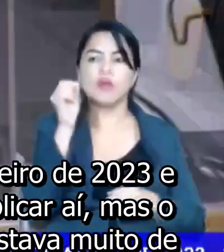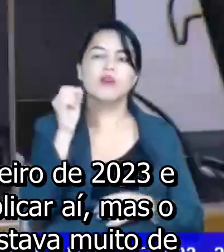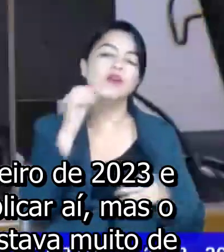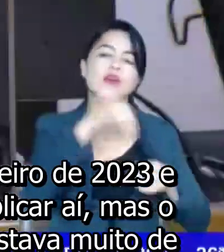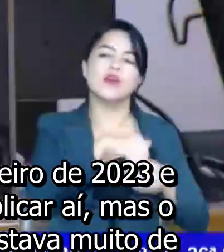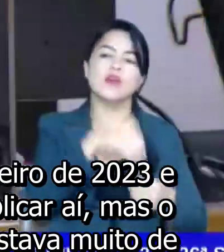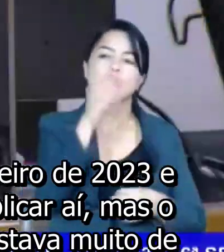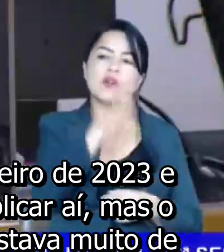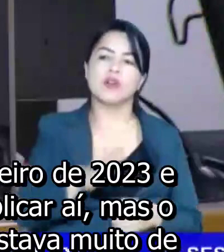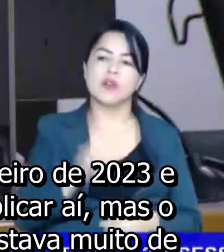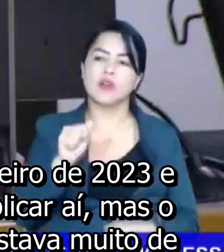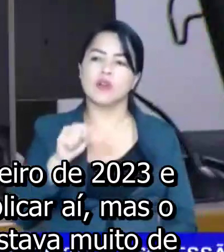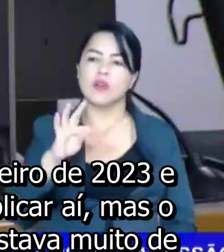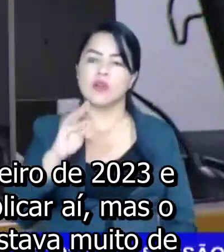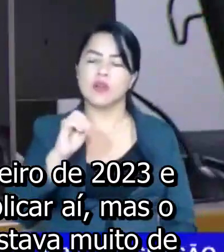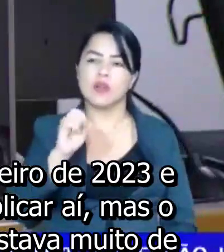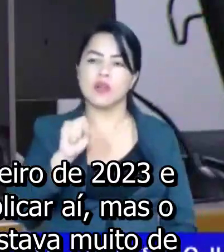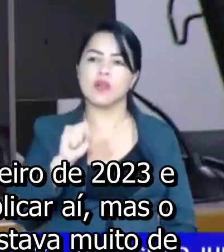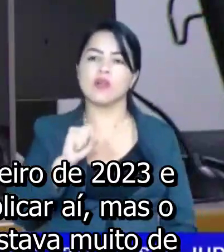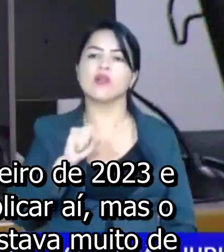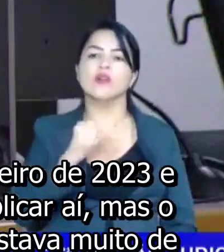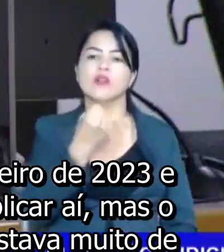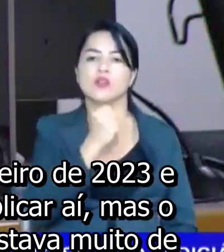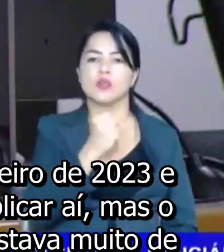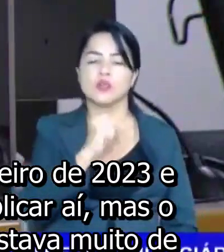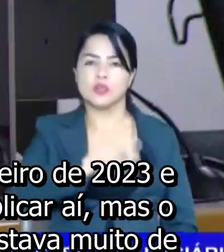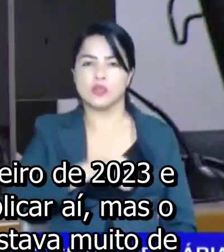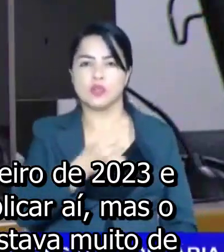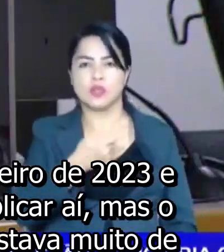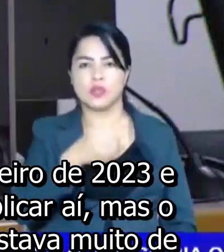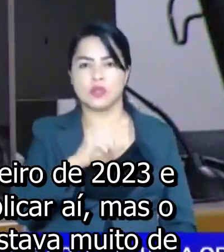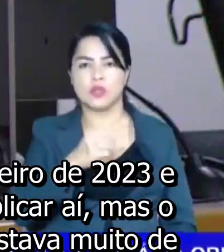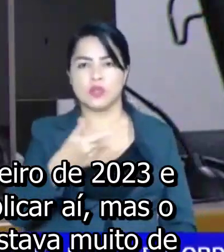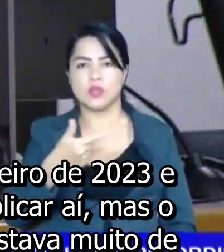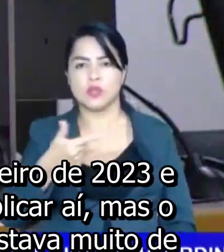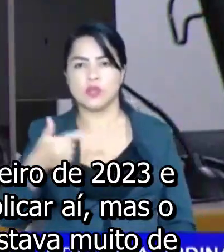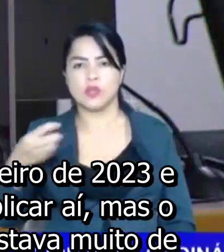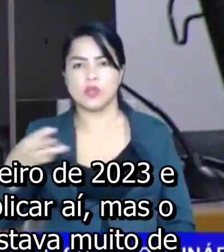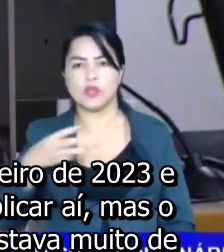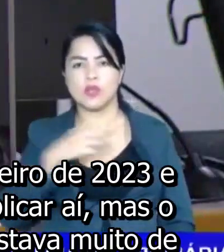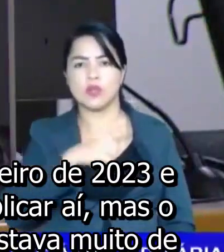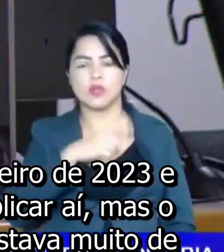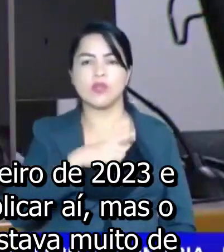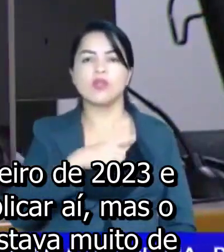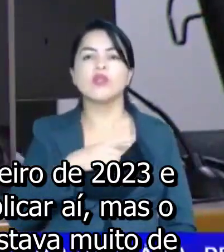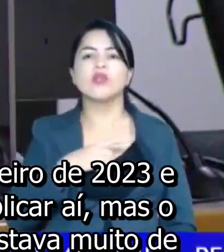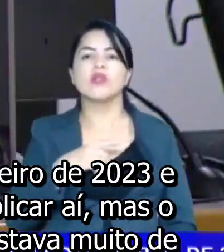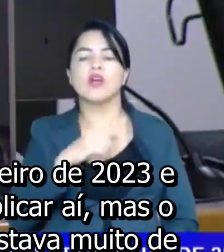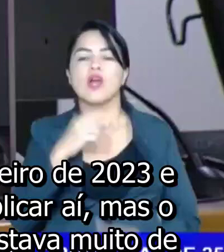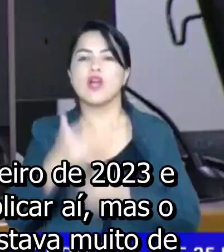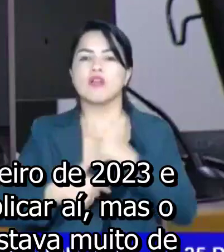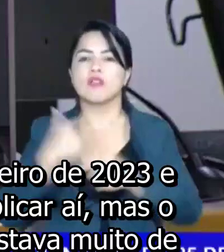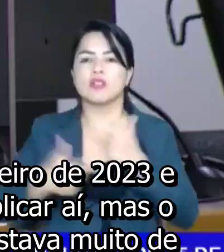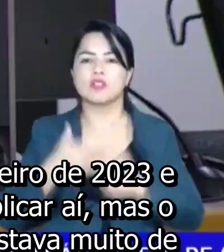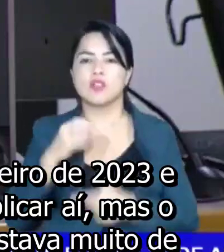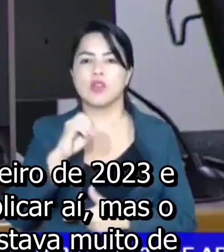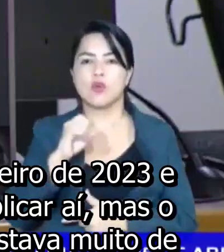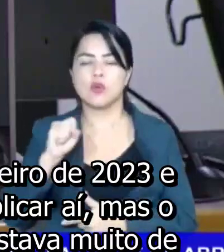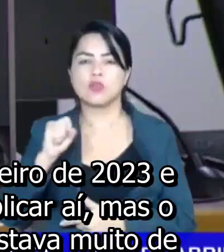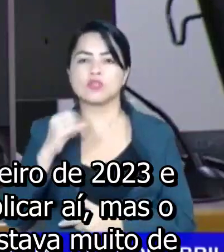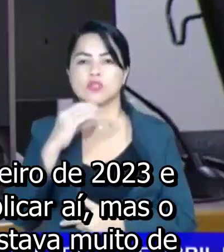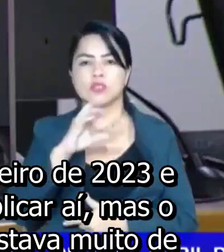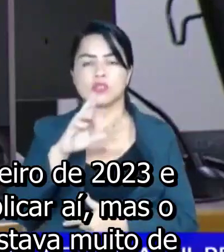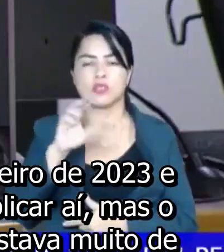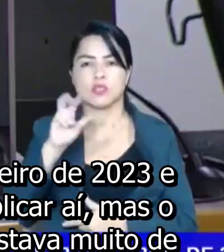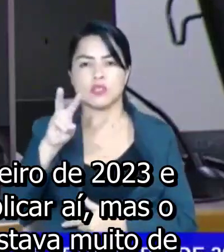em sua mesa, de desembargador João Lages. De 2023 e Revolução dos Cravos, de Portugal. Doutor Mário, eu ia